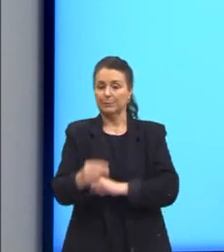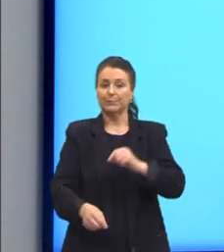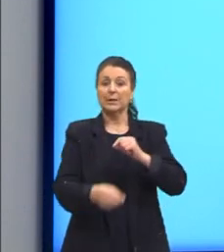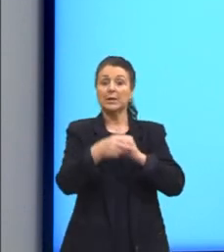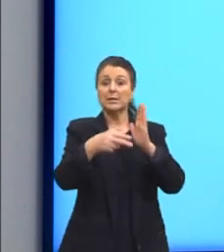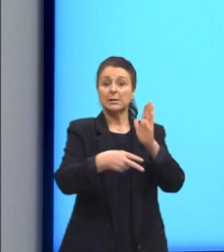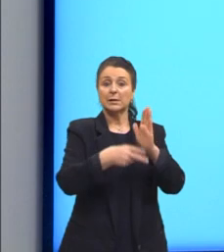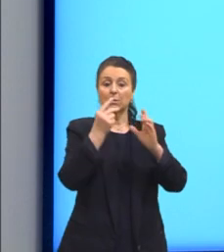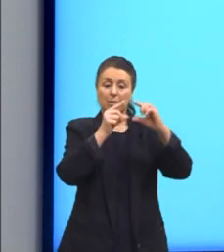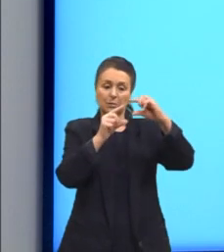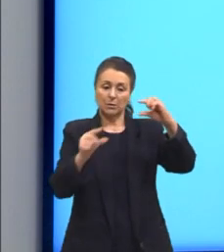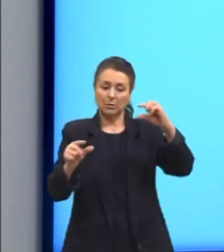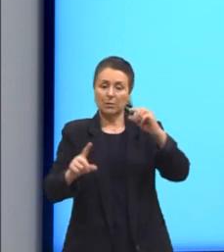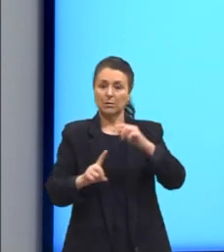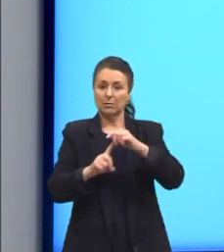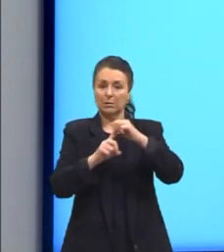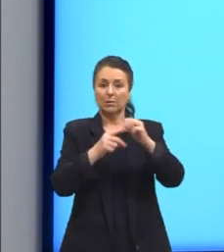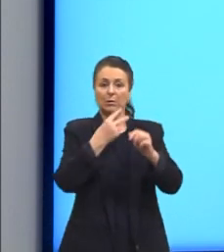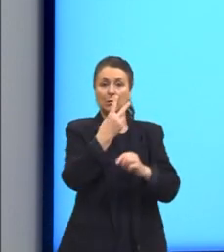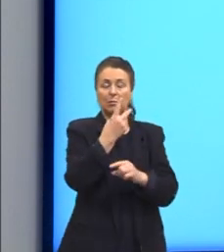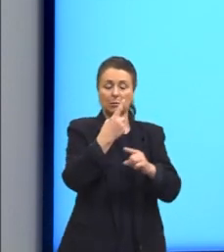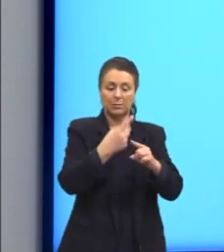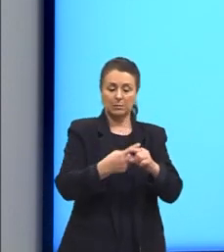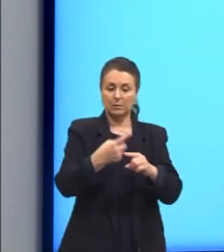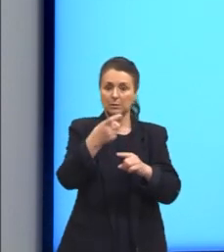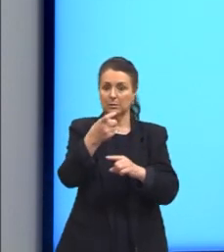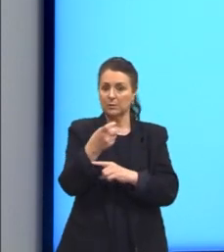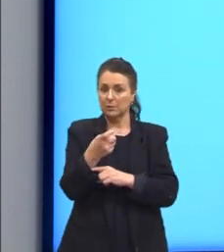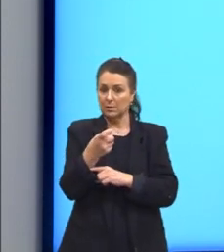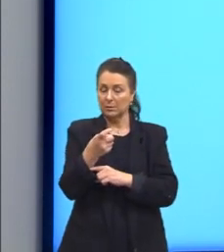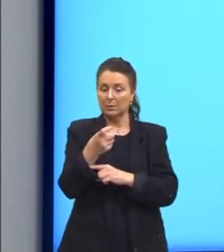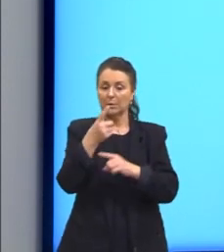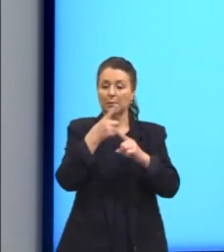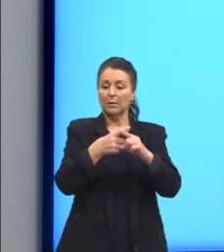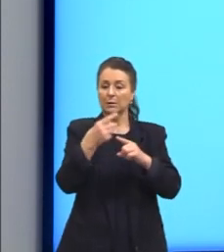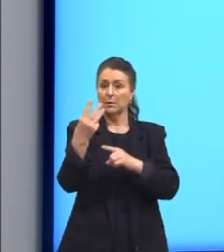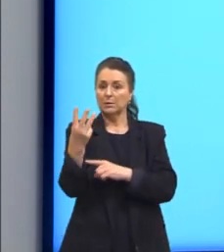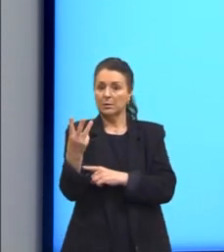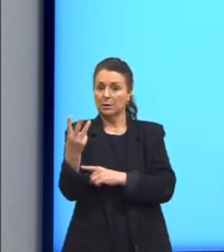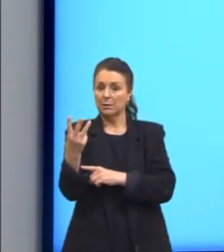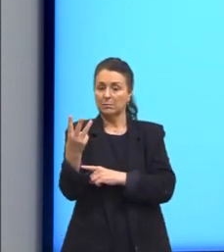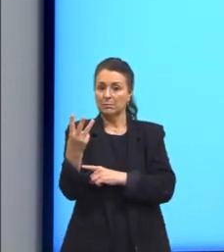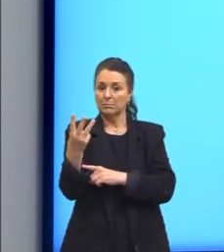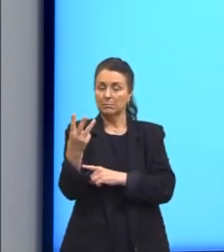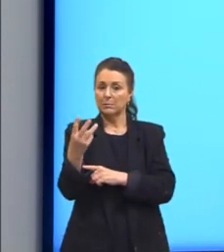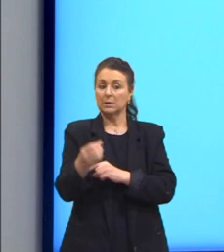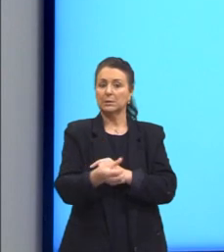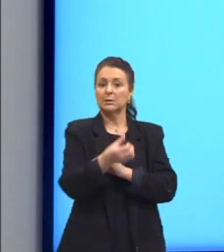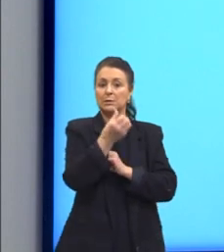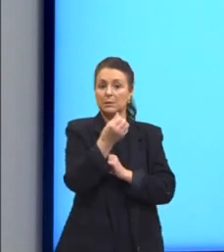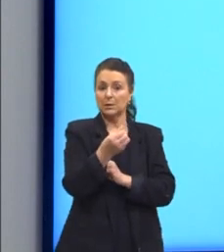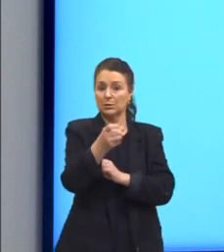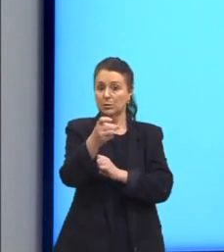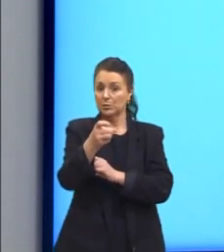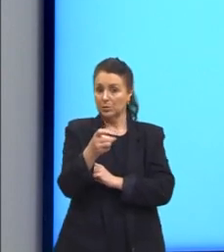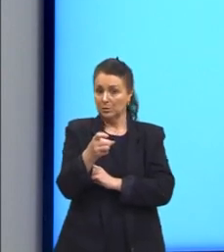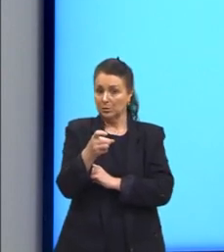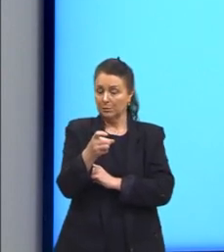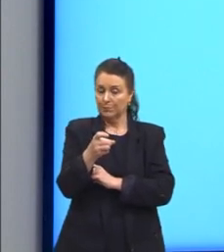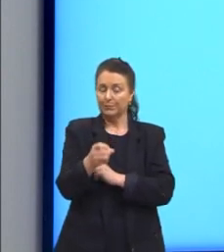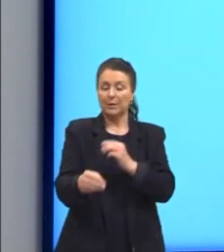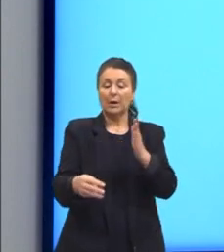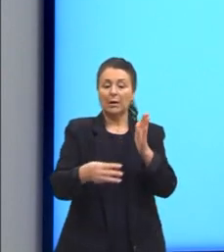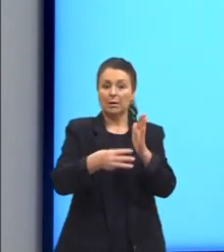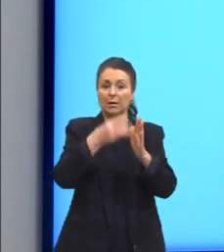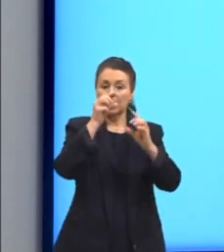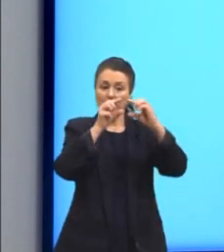diagonal principal 2 vezes x vezes 3 que dá 6x e a terceira